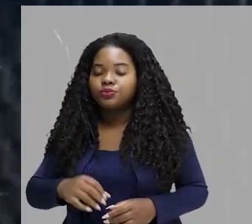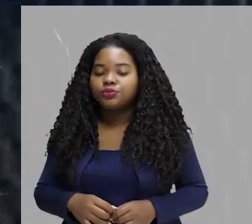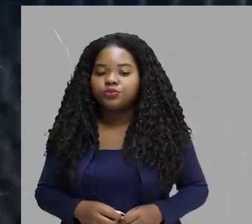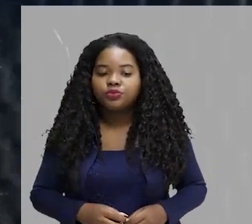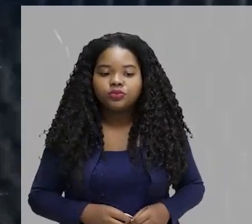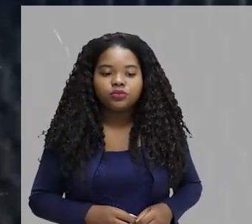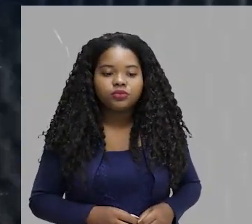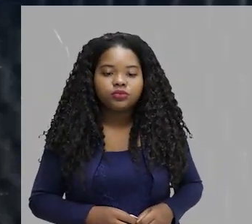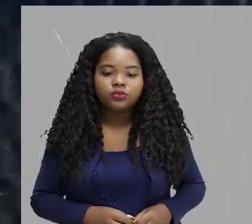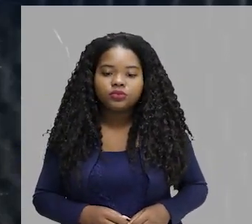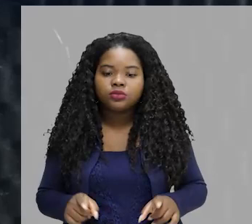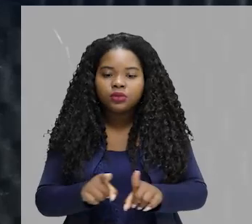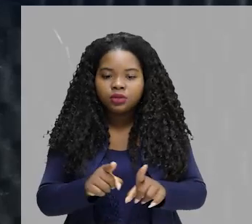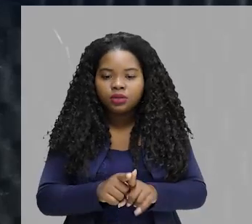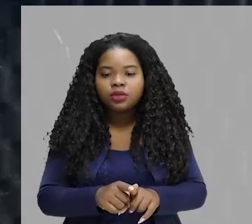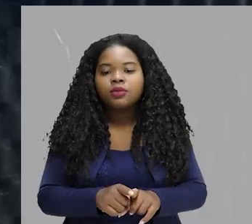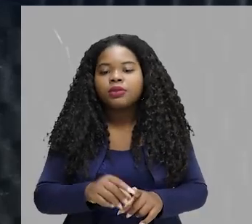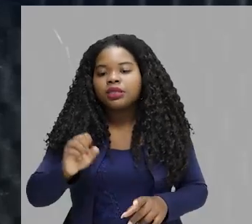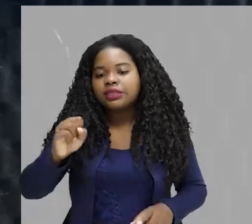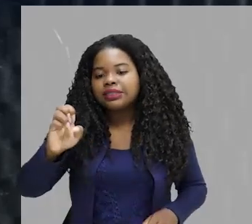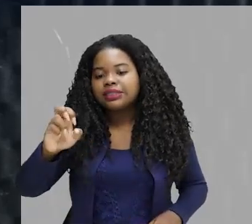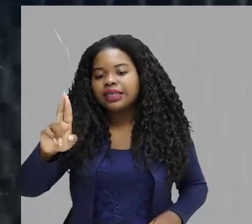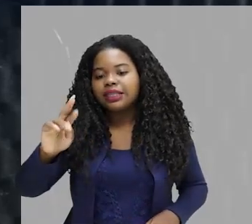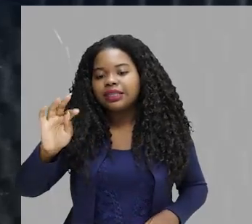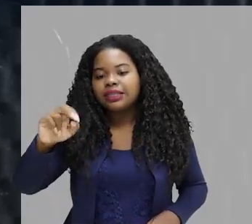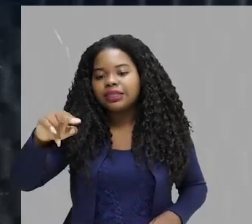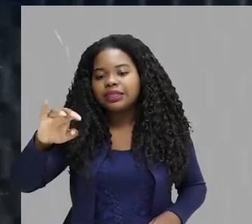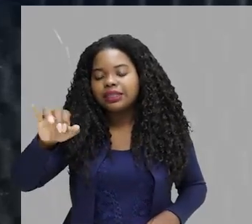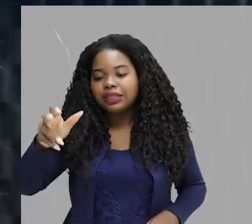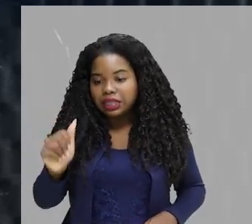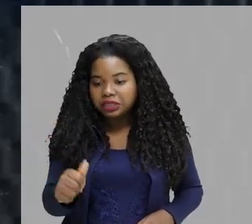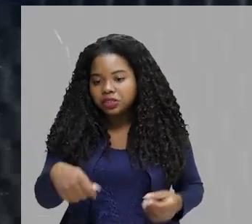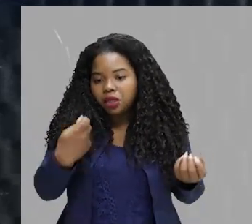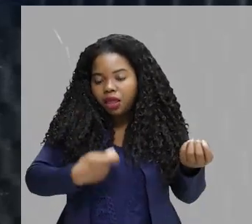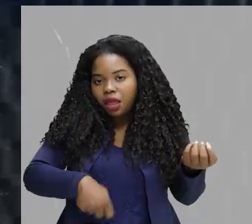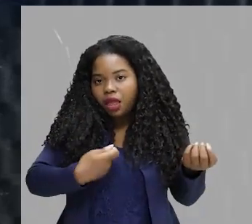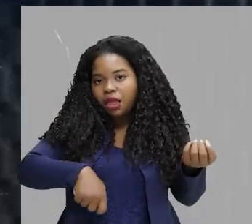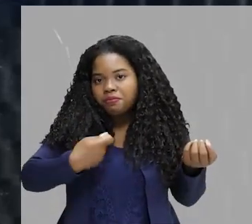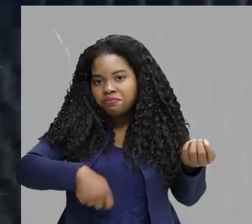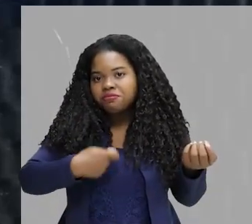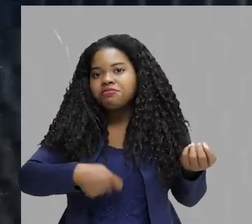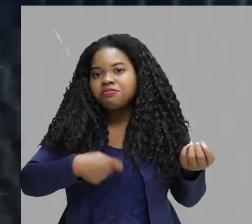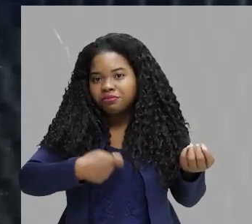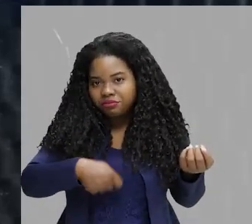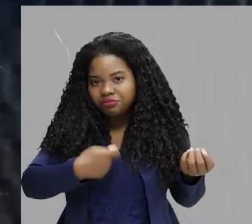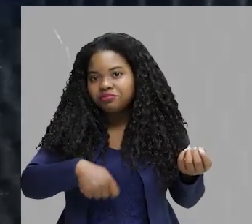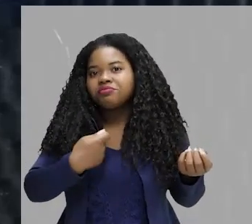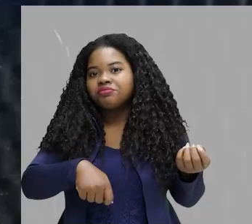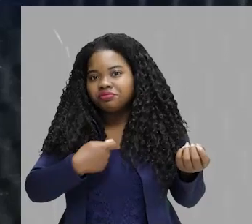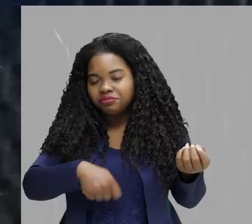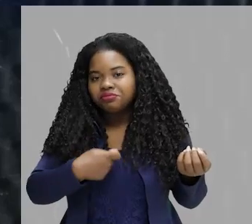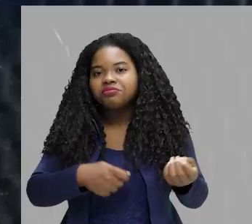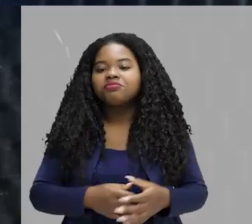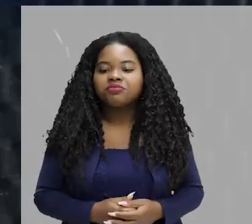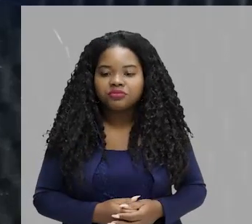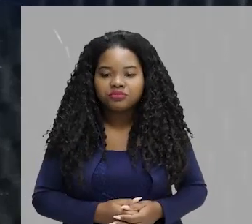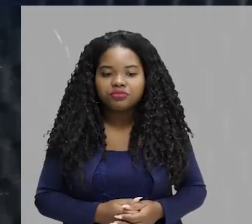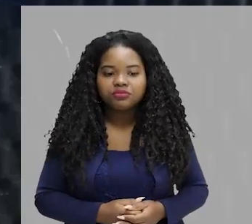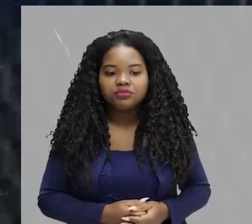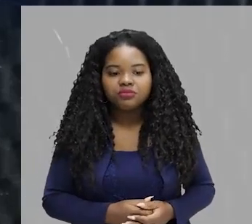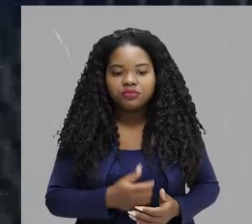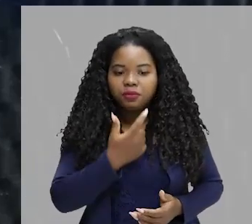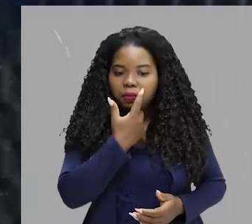músicas. A música sertaneja, composta por viola caipira, o chamado sertanejo raiz, por